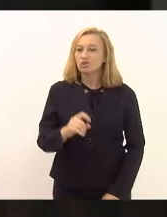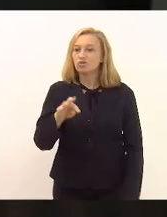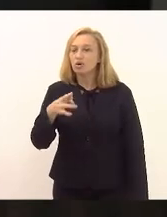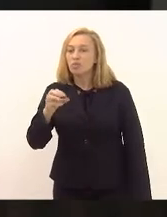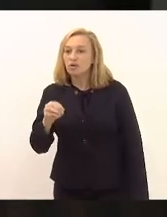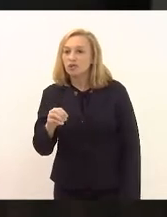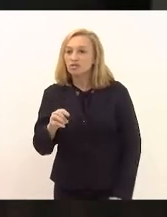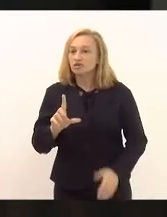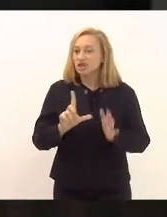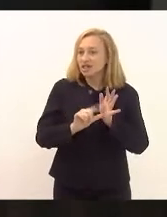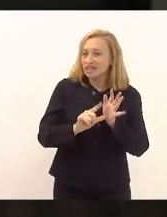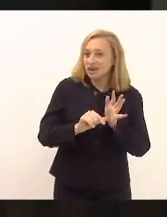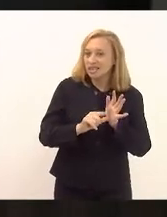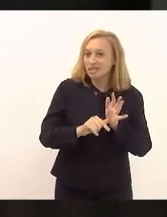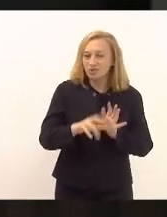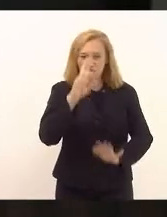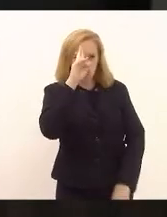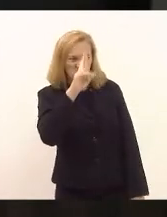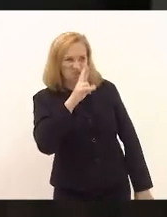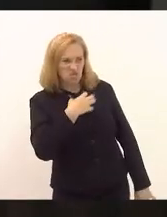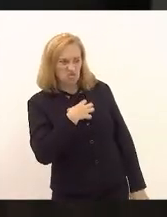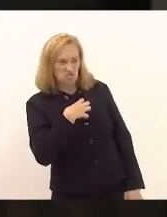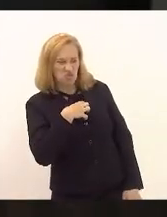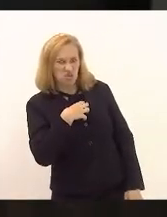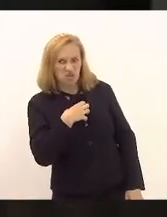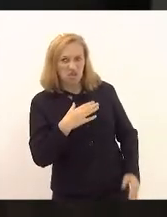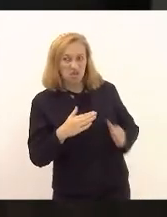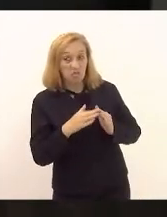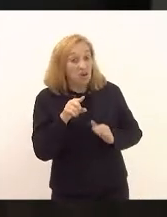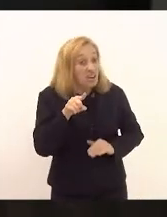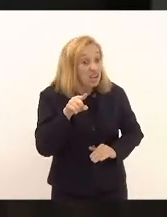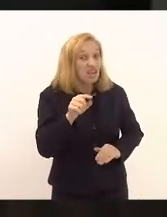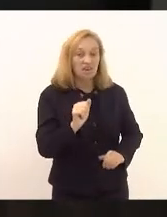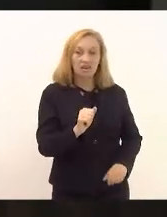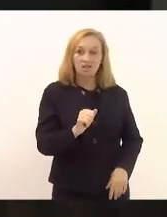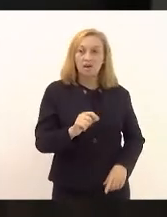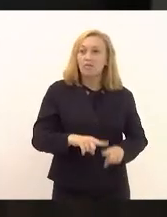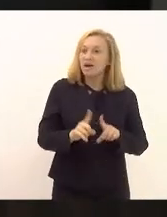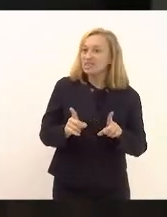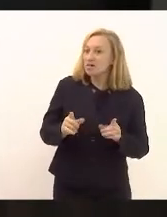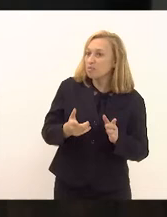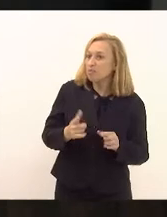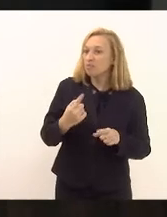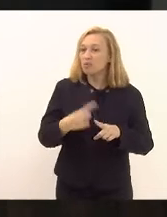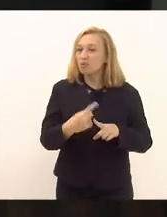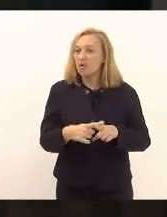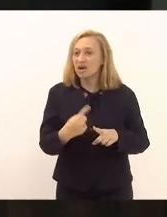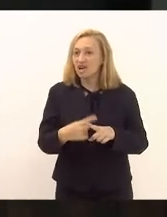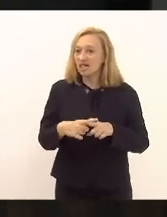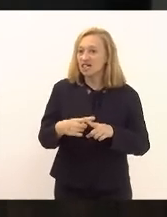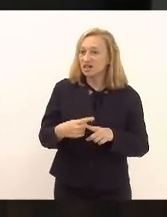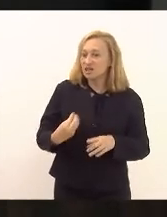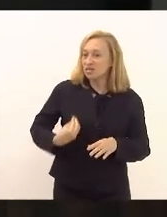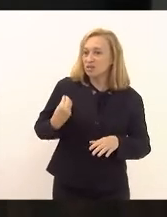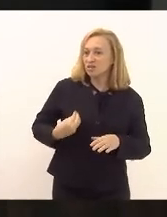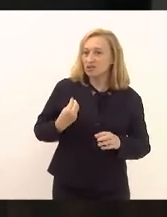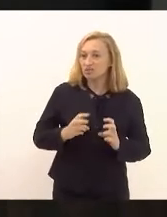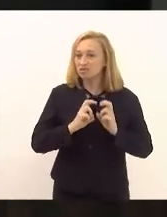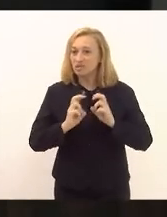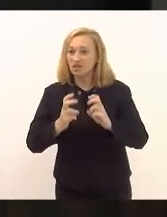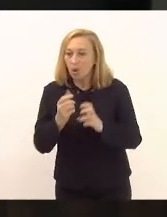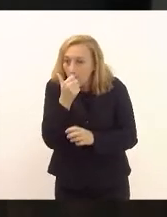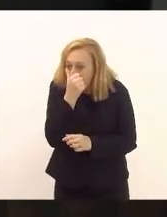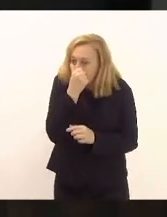chega atrasado, o patrão mal-humorado, diz que mora logo ali, mas é porque não anda nesse trem lotado, com o peito